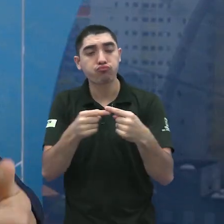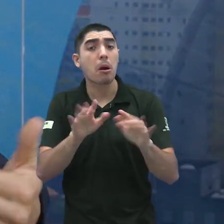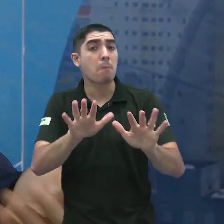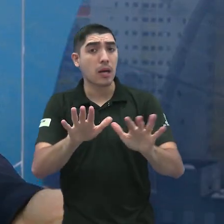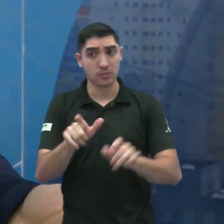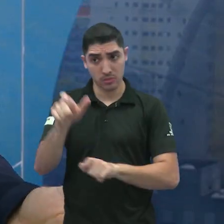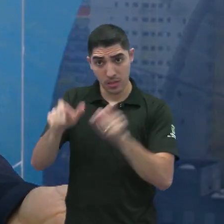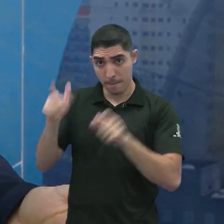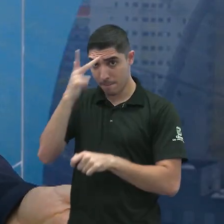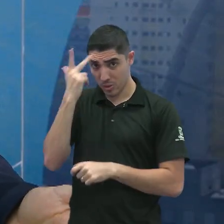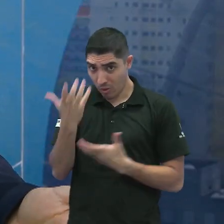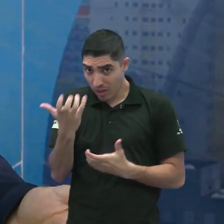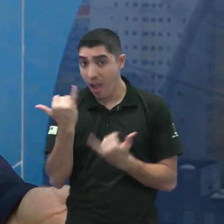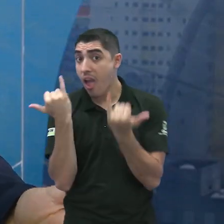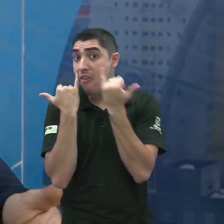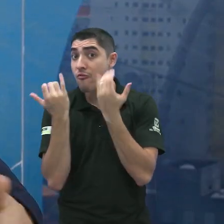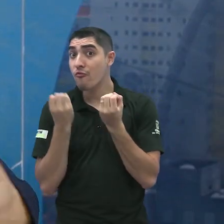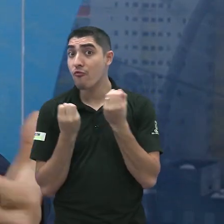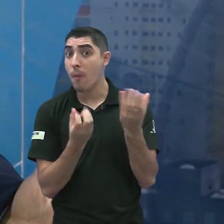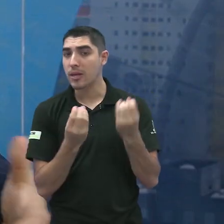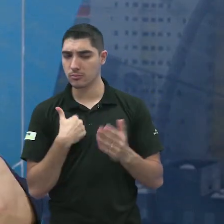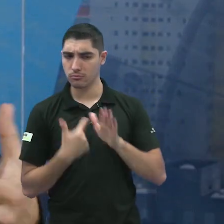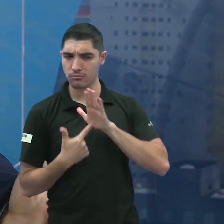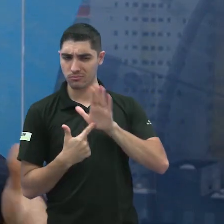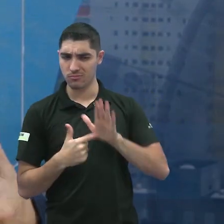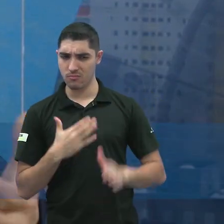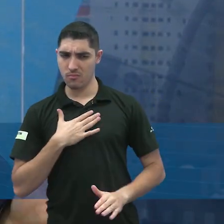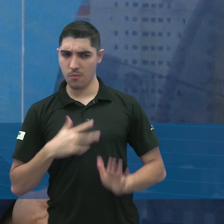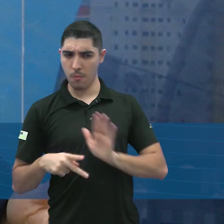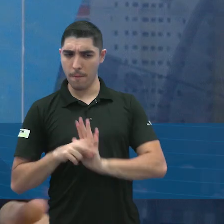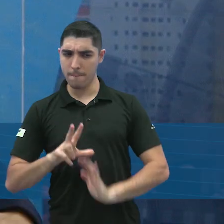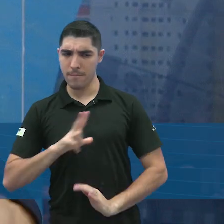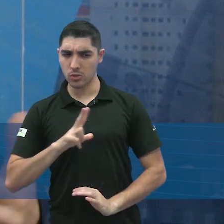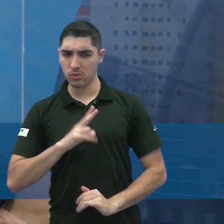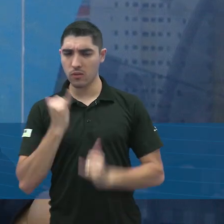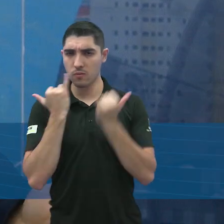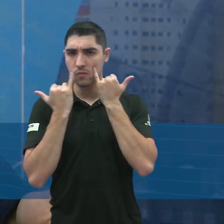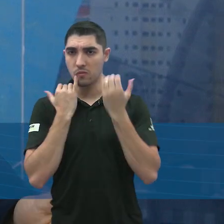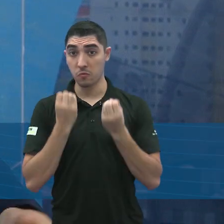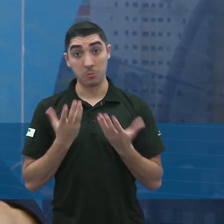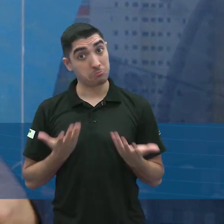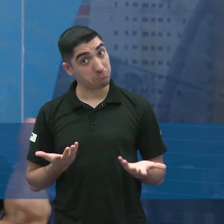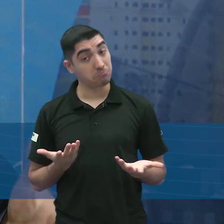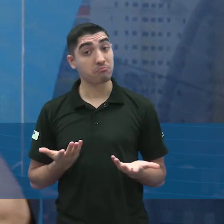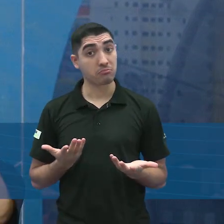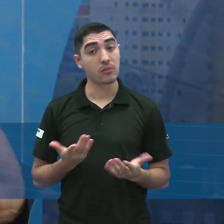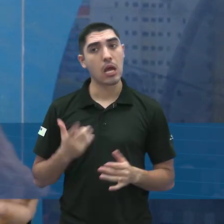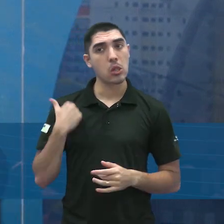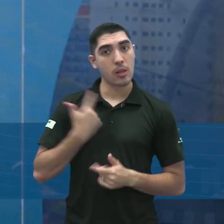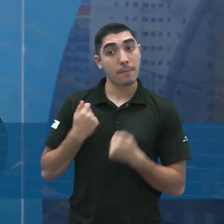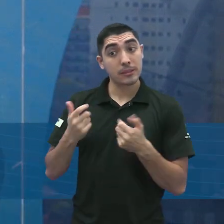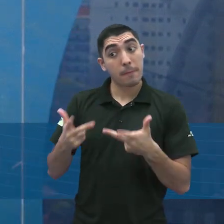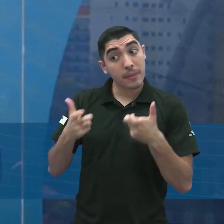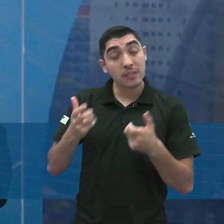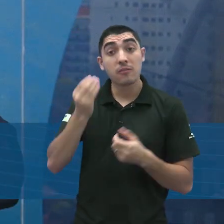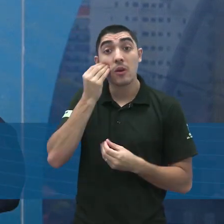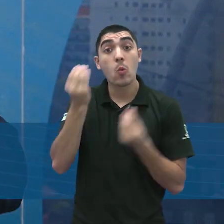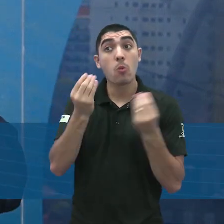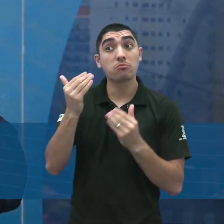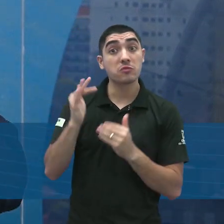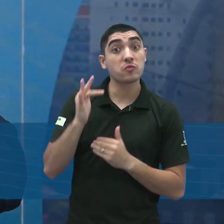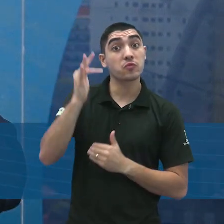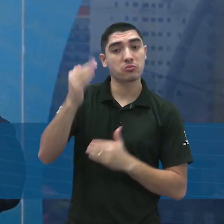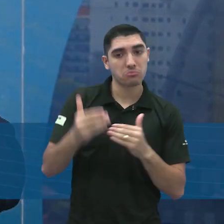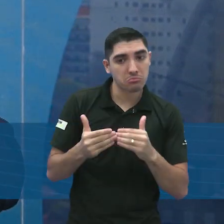dispostas a ceder de seus dados para isso. Esse vai ser um dos grandes debates, talvez, dos próximos anos aí, de como é que esse equilíbrio vai se